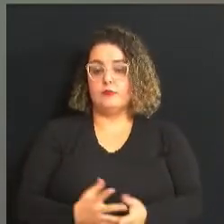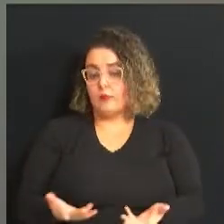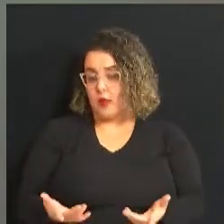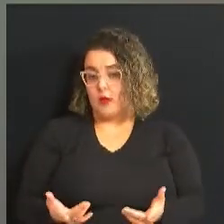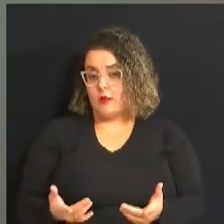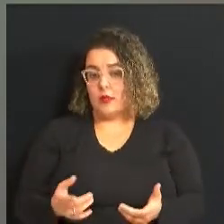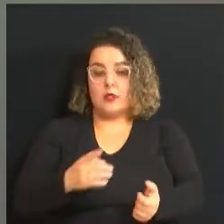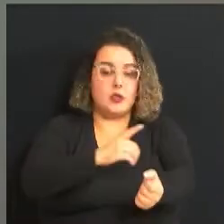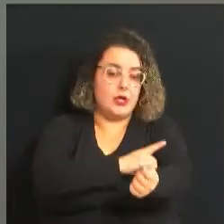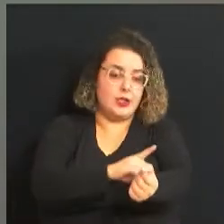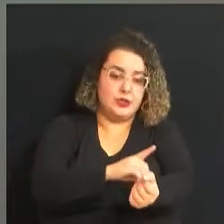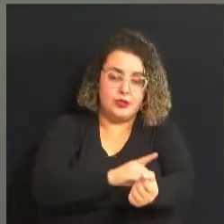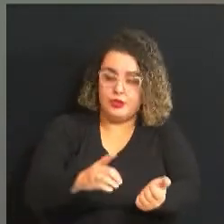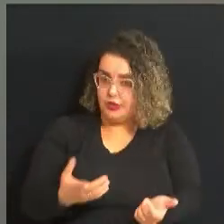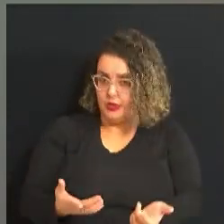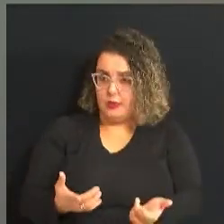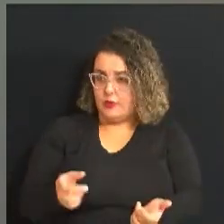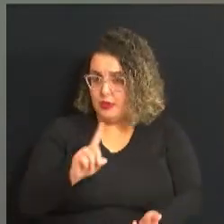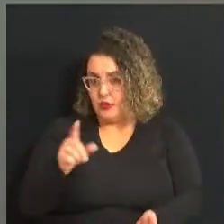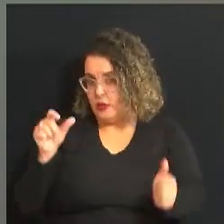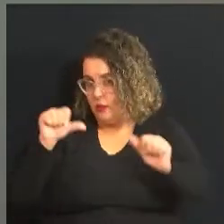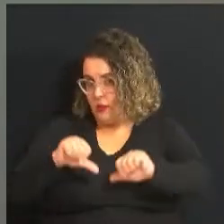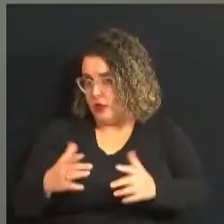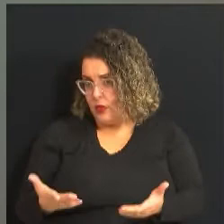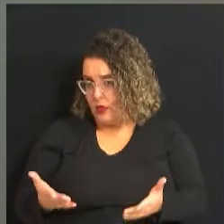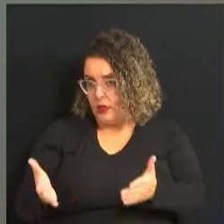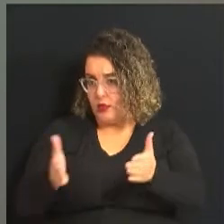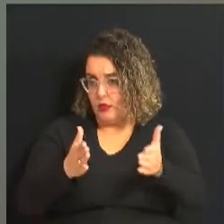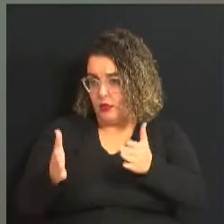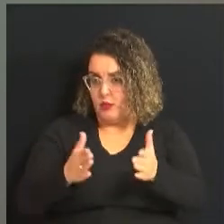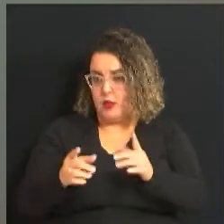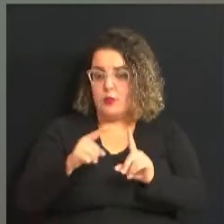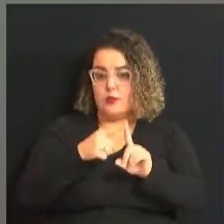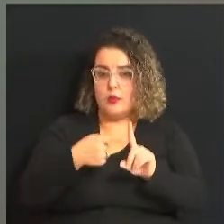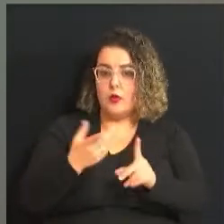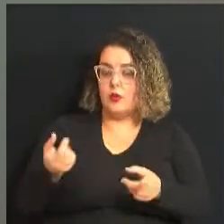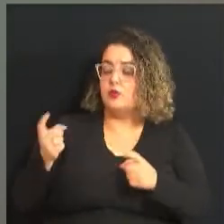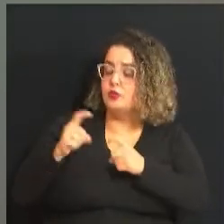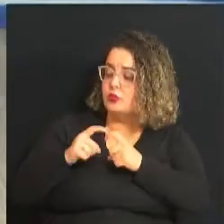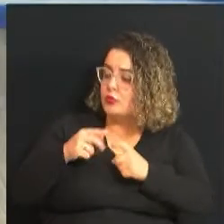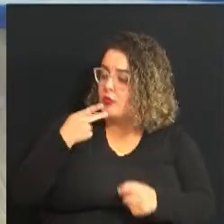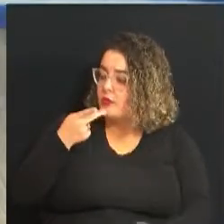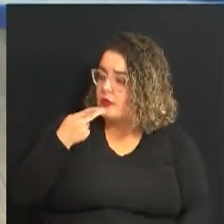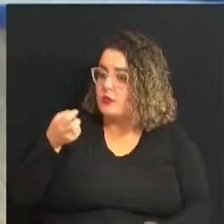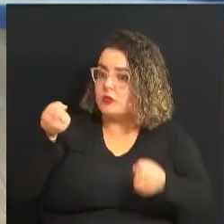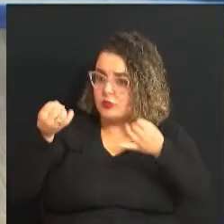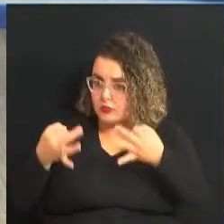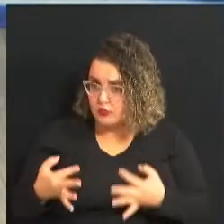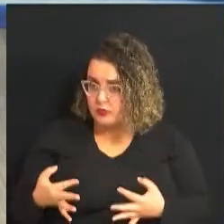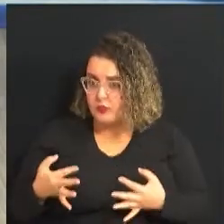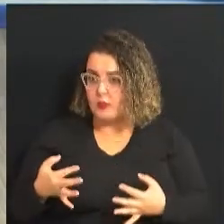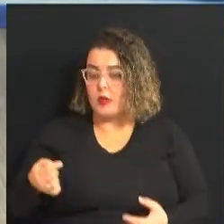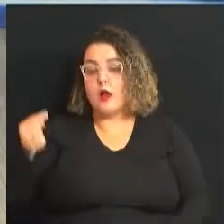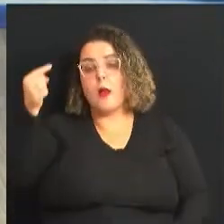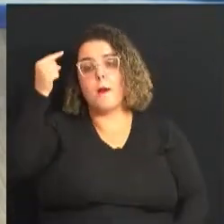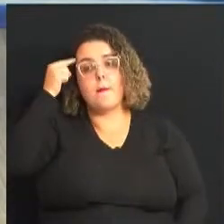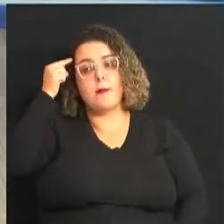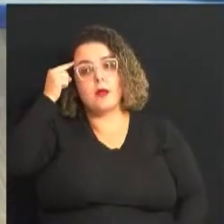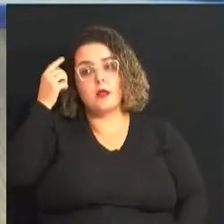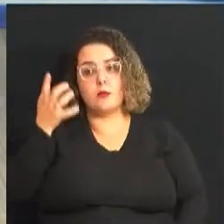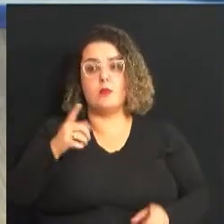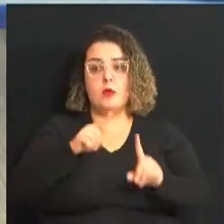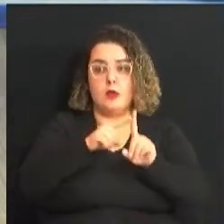diabetes não piore, né, durante o período Doutora, a gente está gestacional. falando aí ó, sobre orientações para quem está pensando em engravidar e quer ter